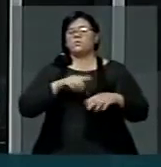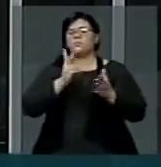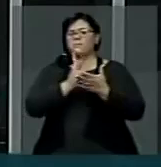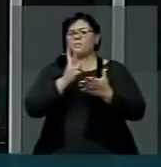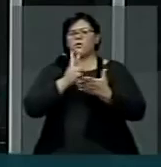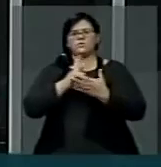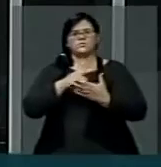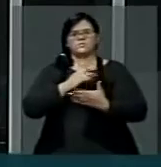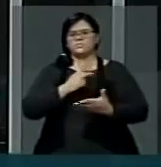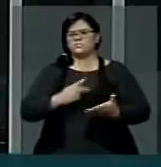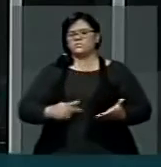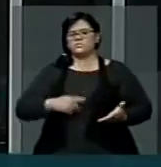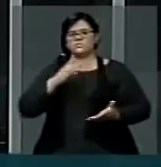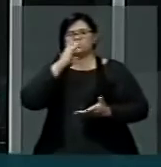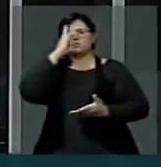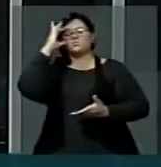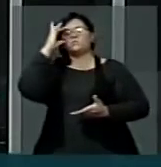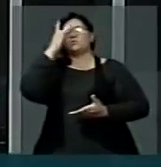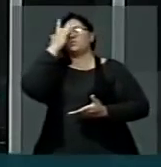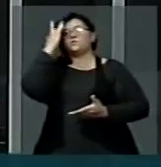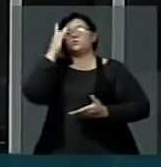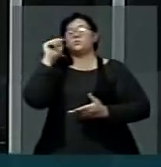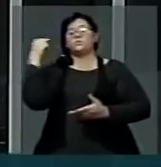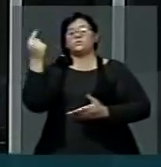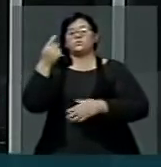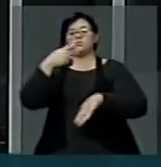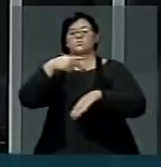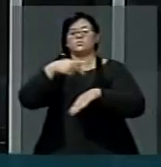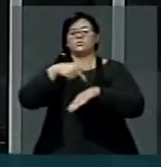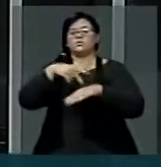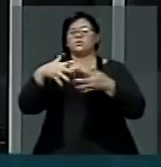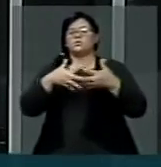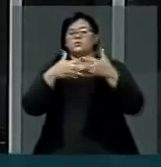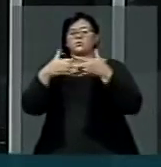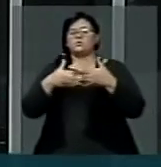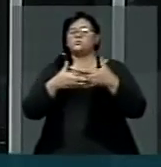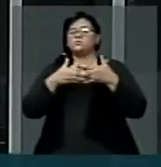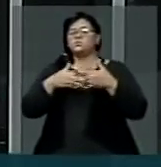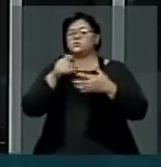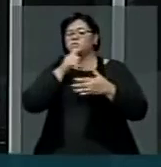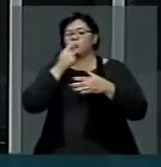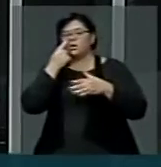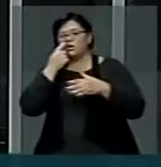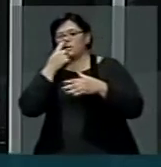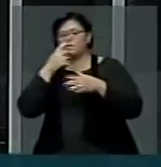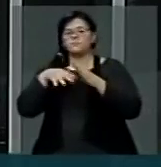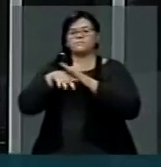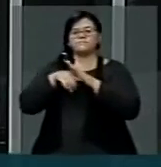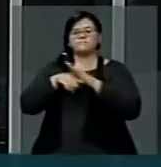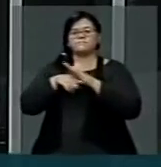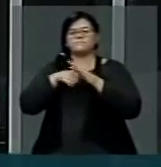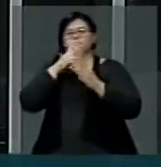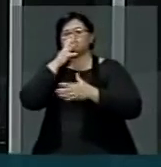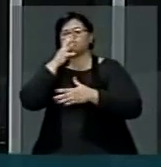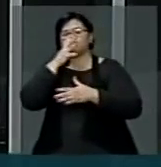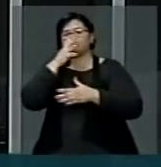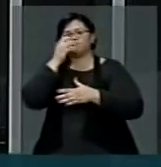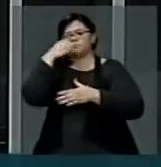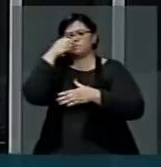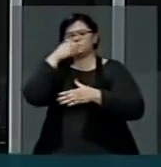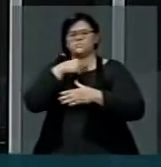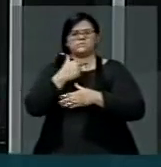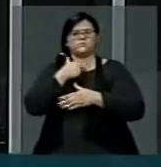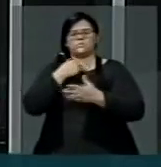da República sejam objetivo de interceptação, ainda mais por parte de países